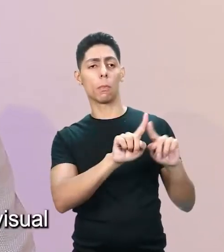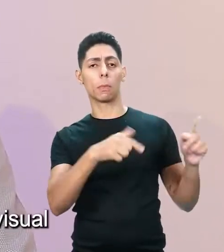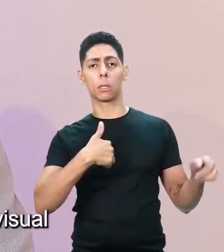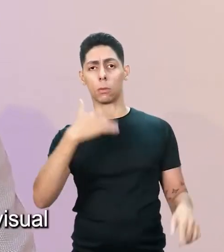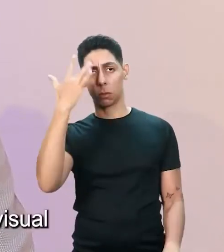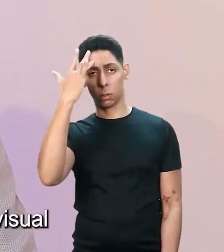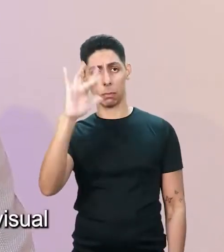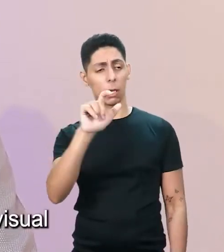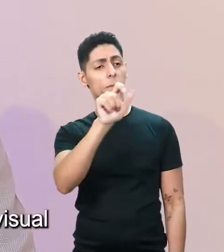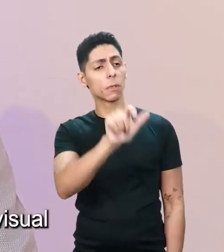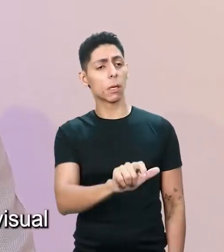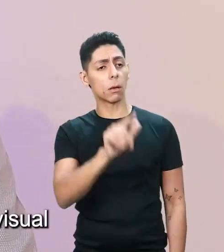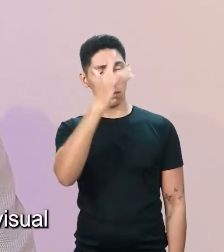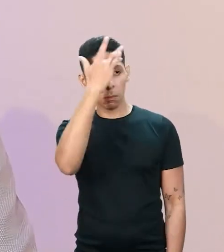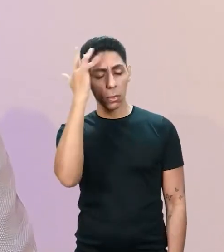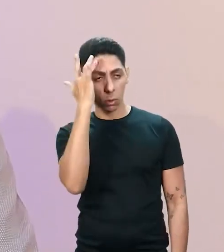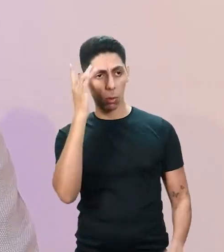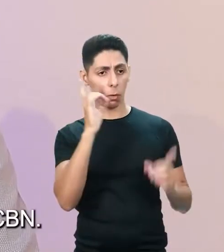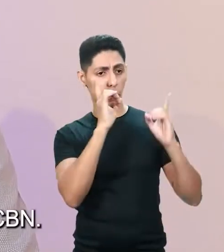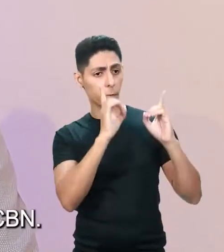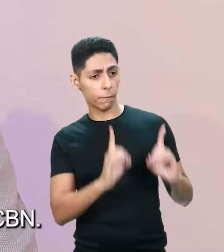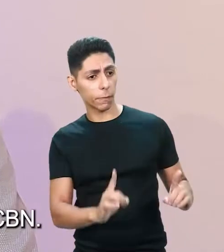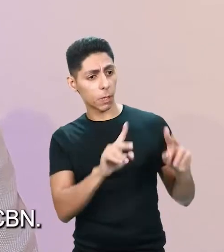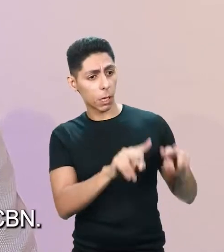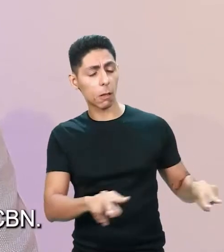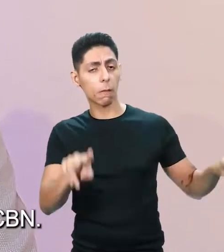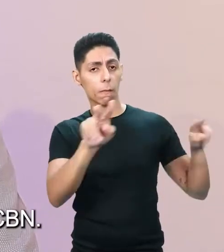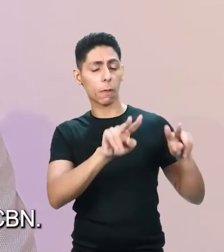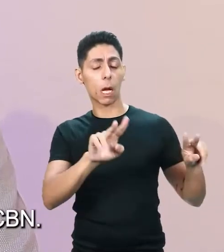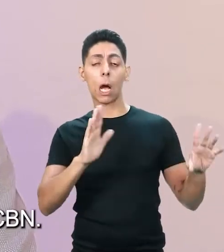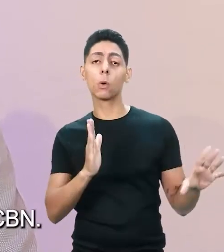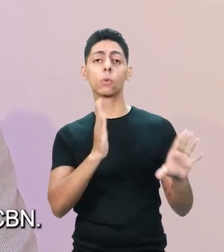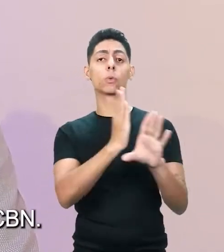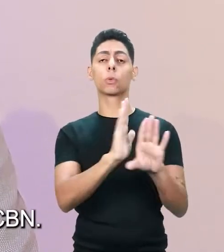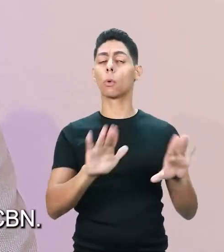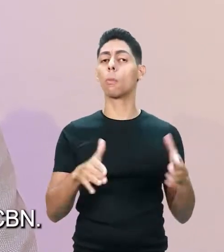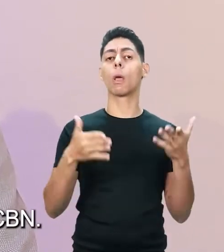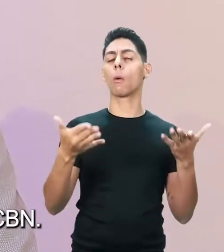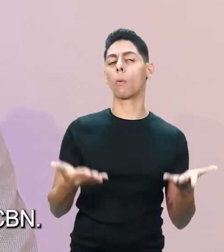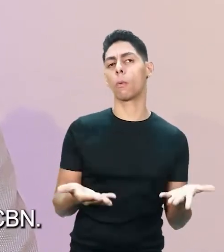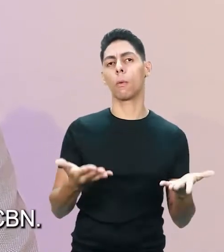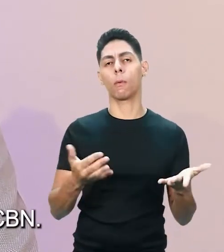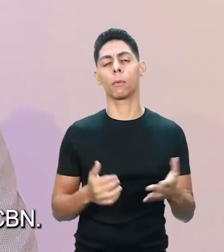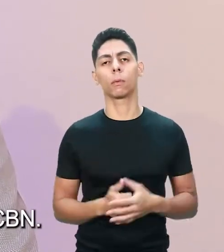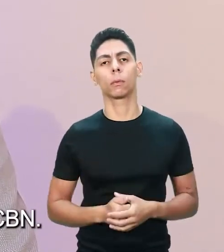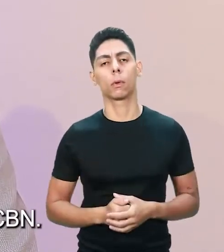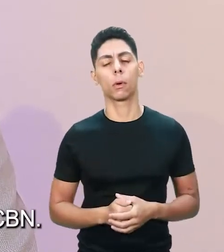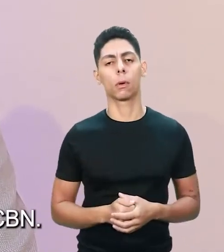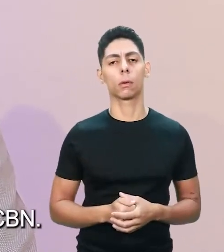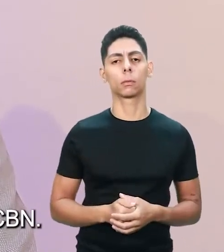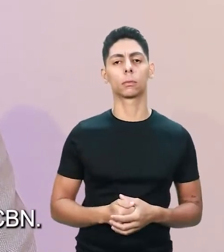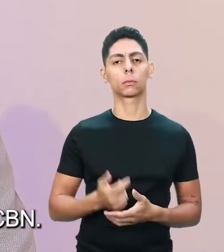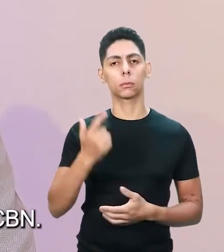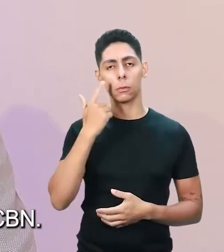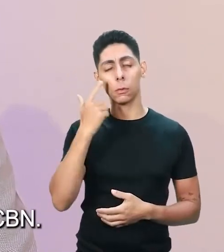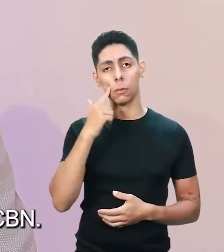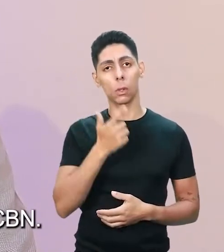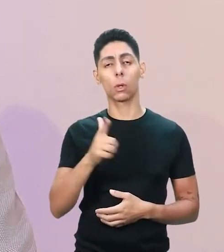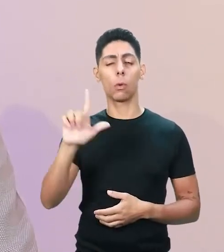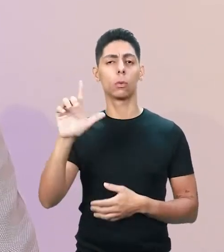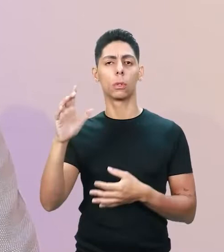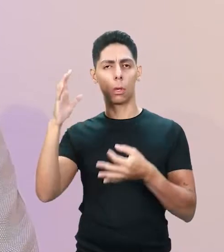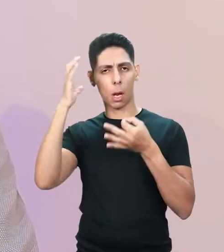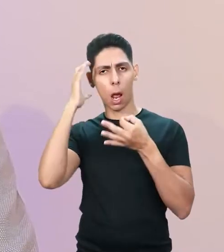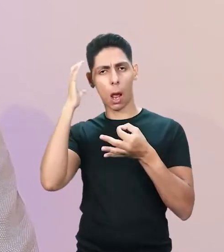uma pessoa com deficiência visual. Eu vim descobrir te ouvindo no Noite Total